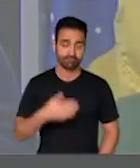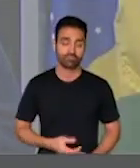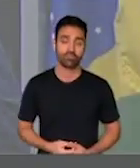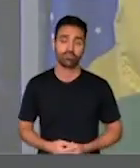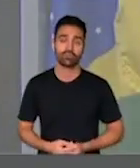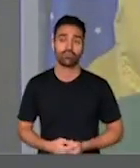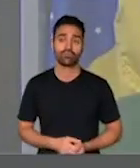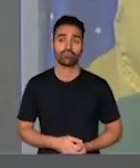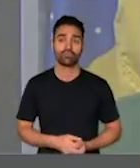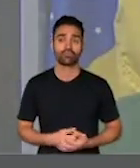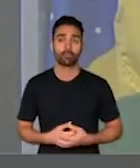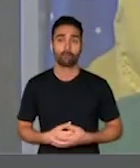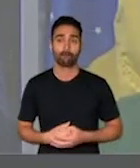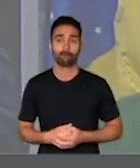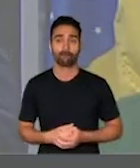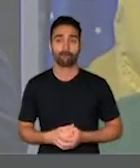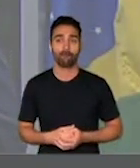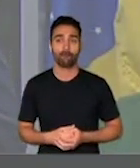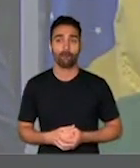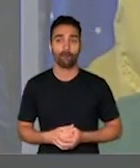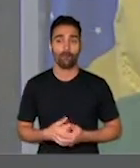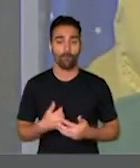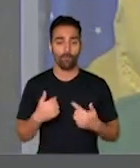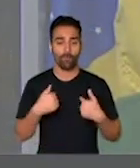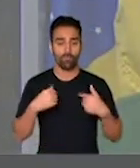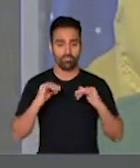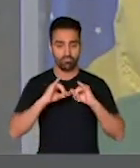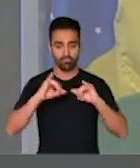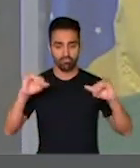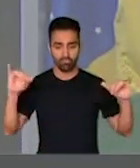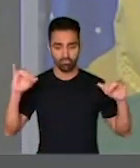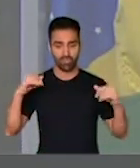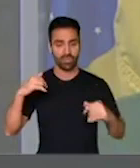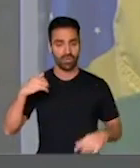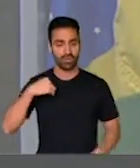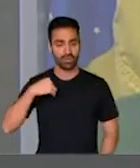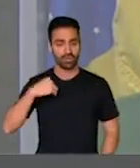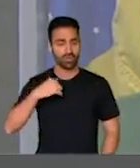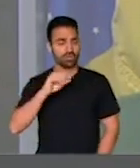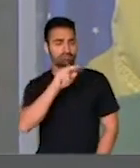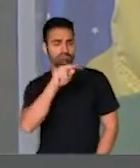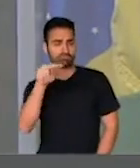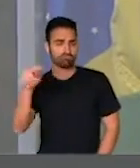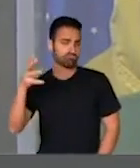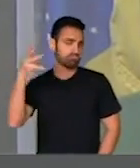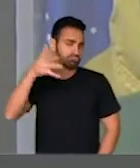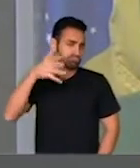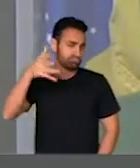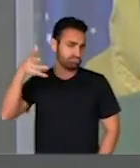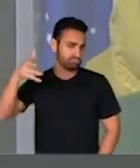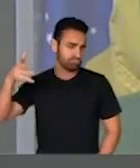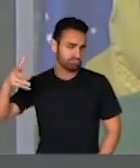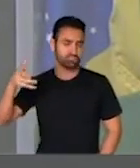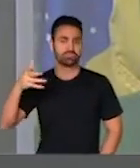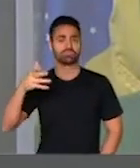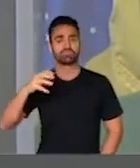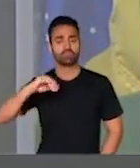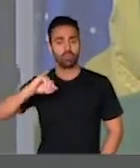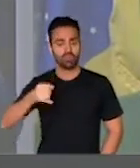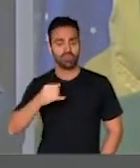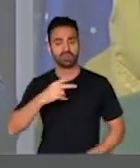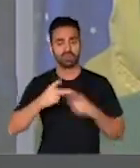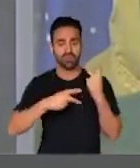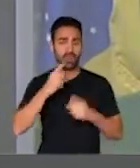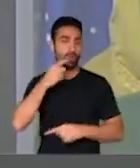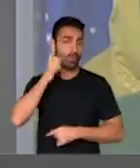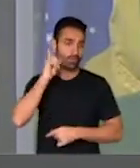Queria reafirmar com meus colegas aqui de Câmara que eu, a todos os discursos aqui, a todas as oportunidades de fala, foi assim ontem